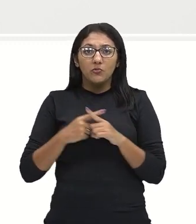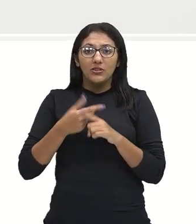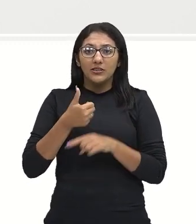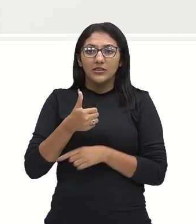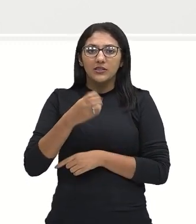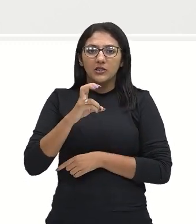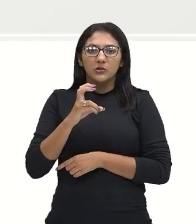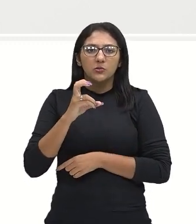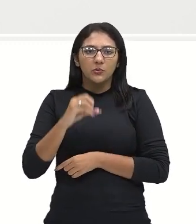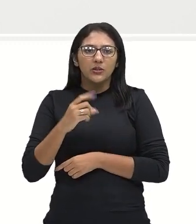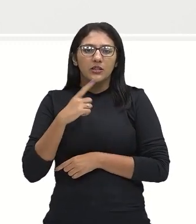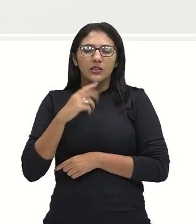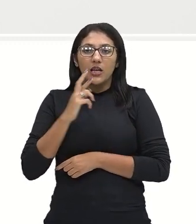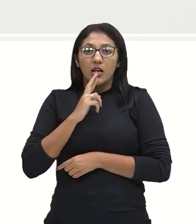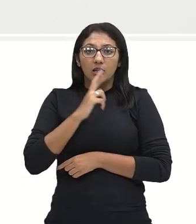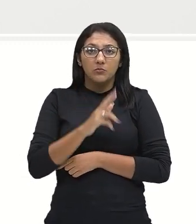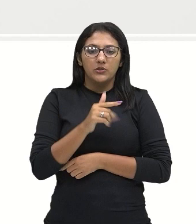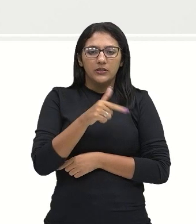ter